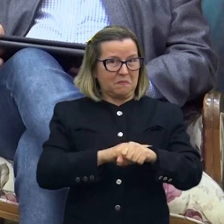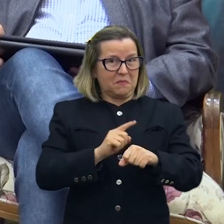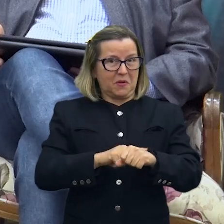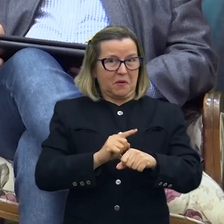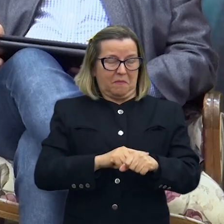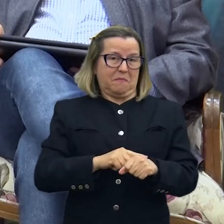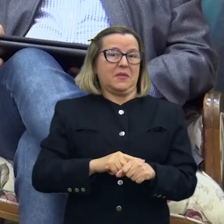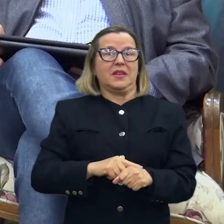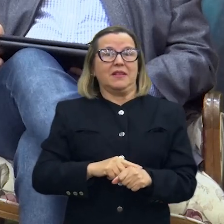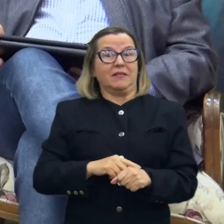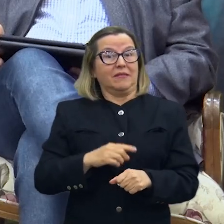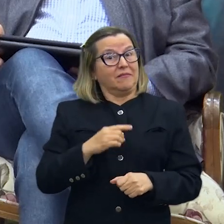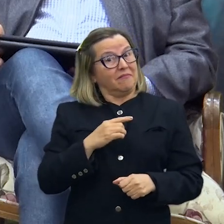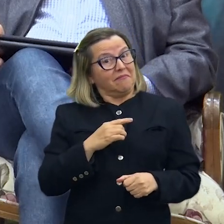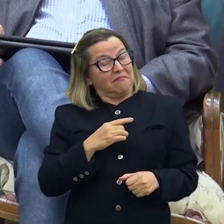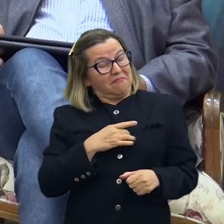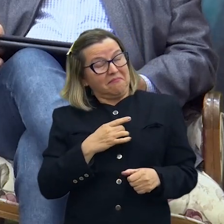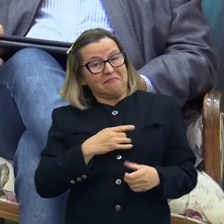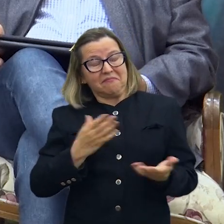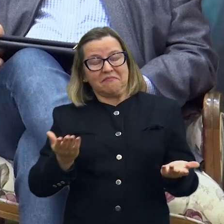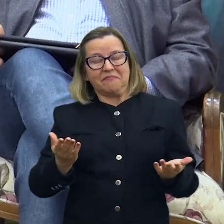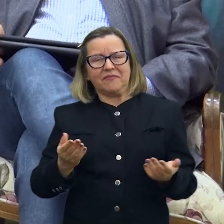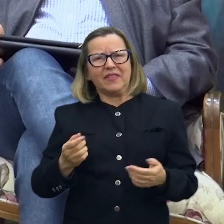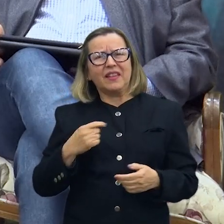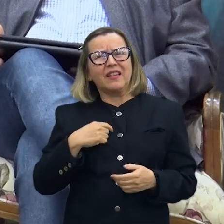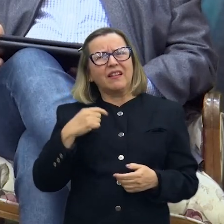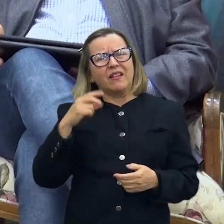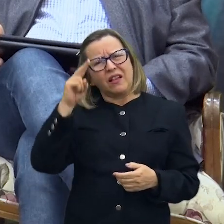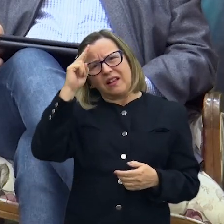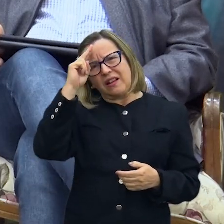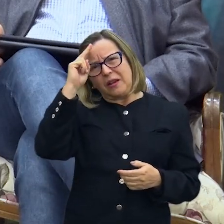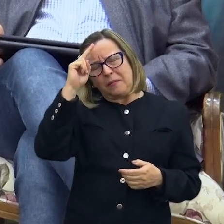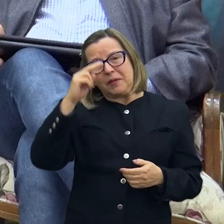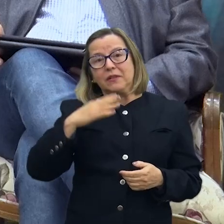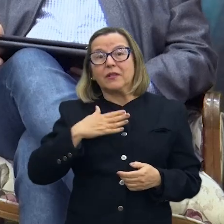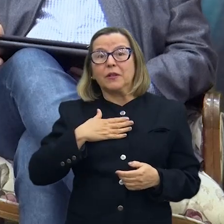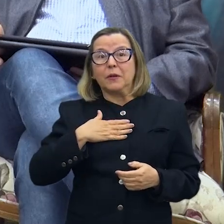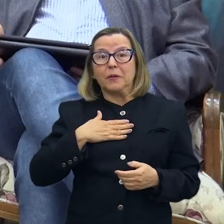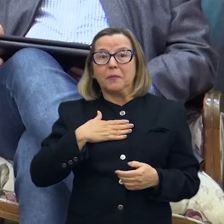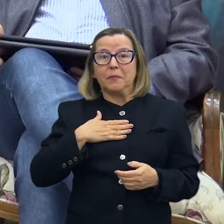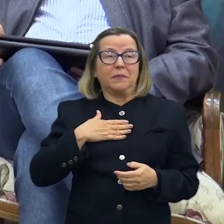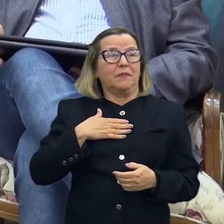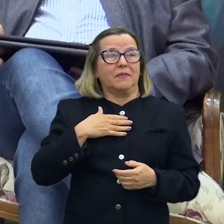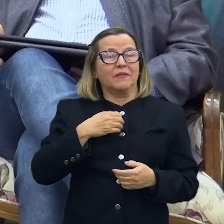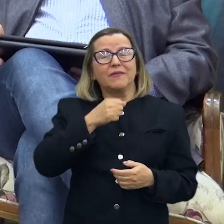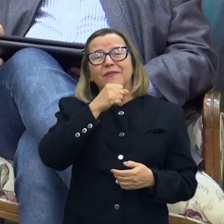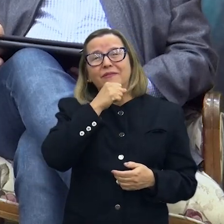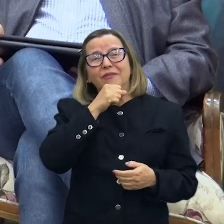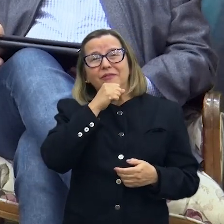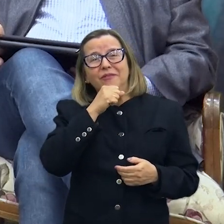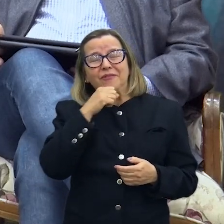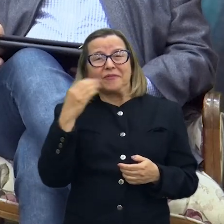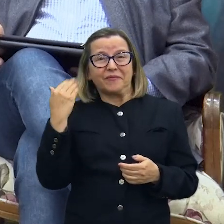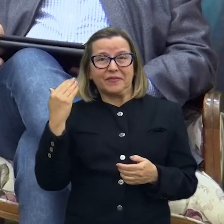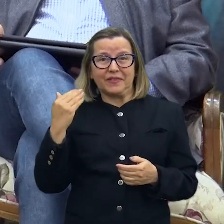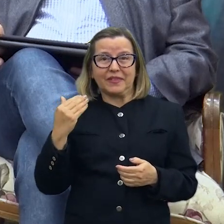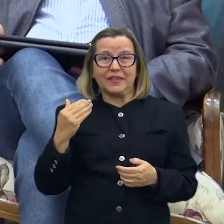aterradora, né? Eu estava pensando, nem meu bisavô passou por isso. Coisa